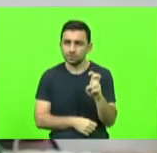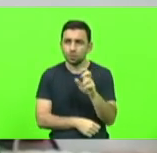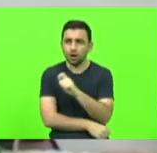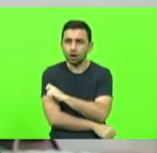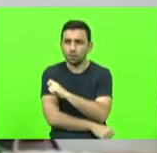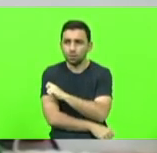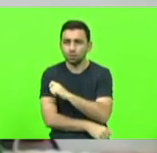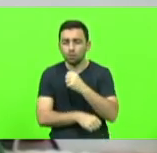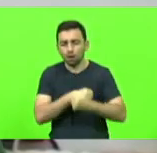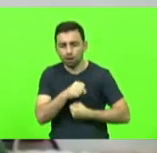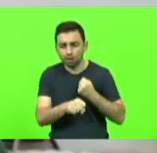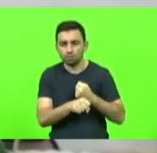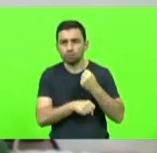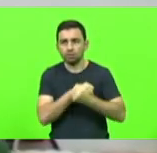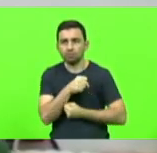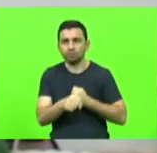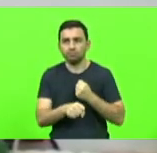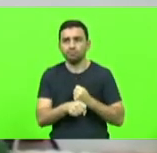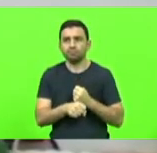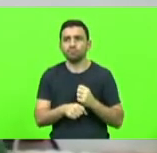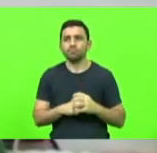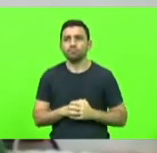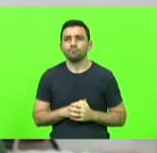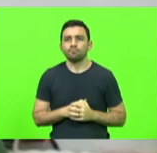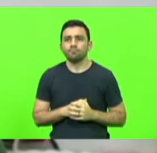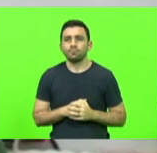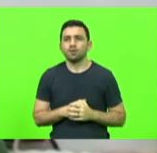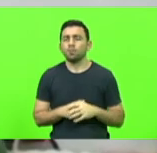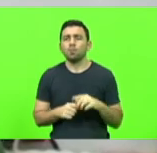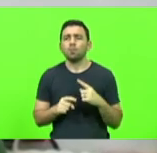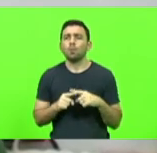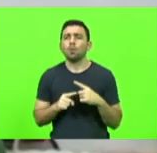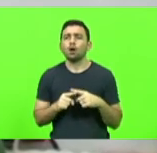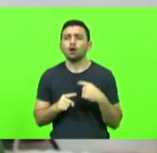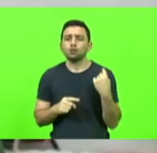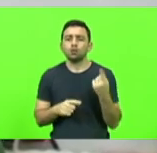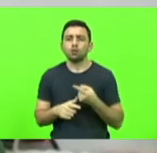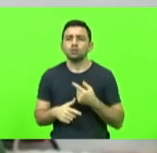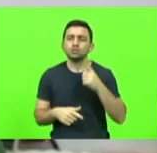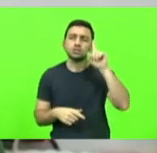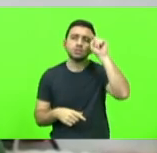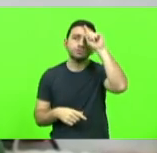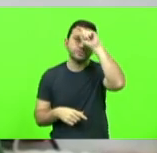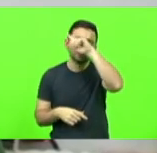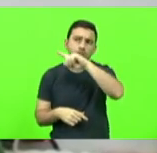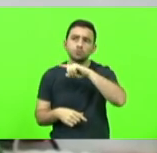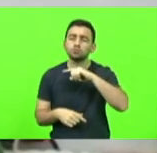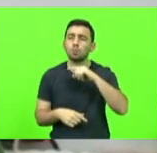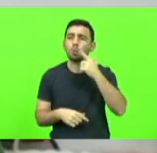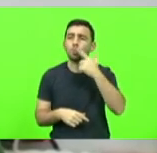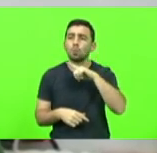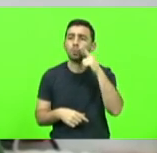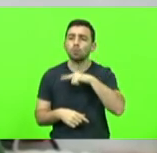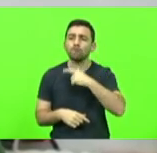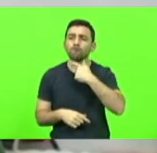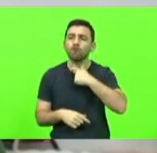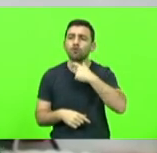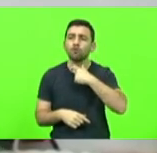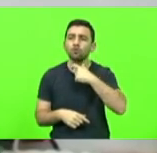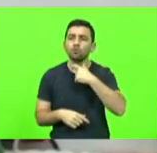por ano. Então, por que estamos tendo tanta dificuldade para ter fonoaudiólogos nessas